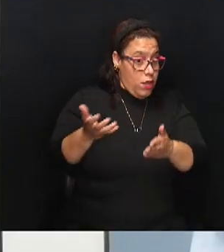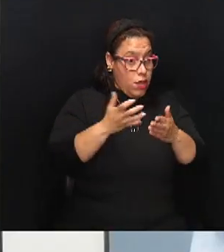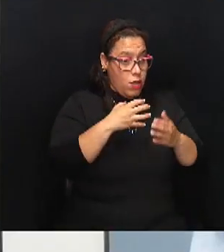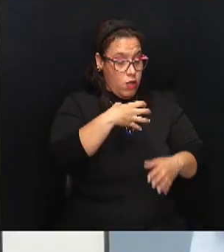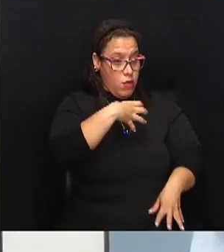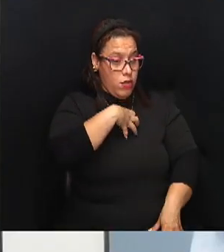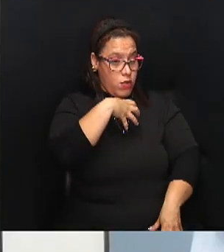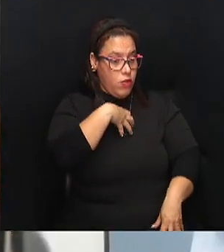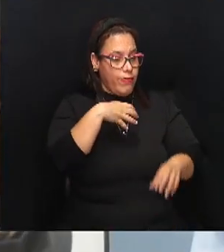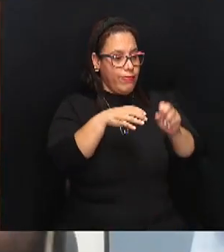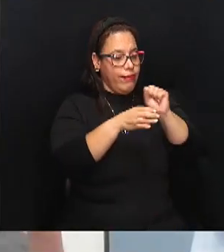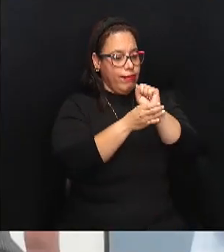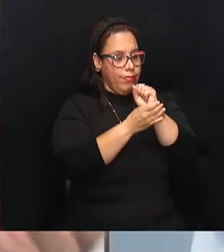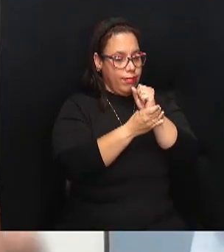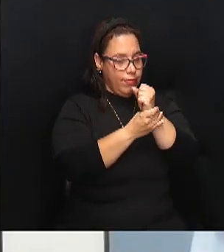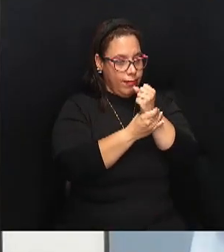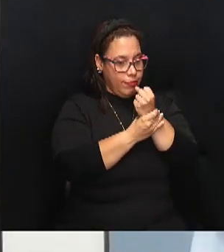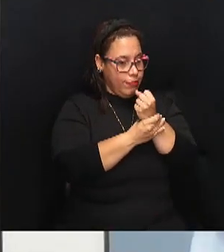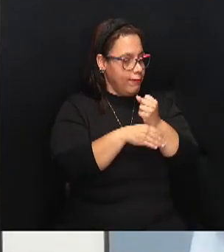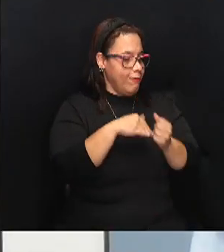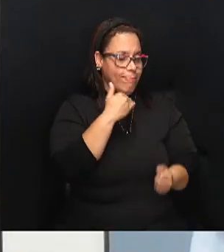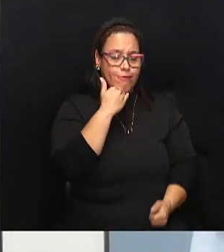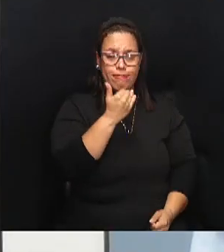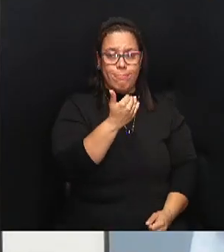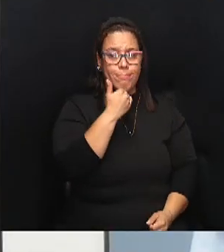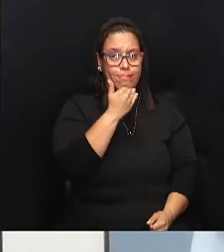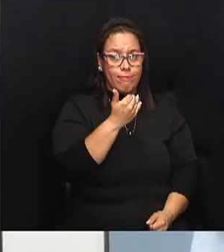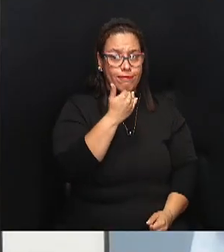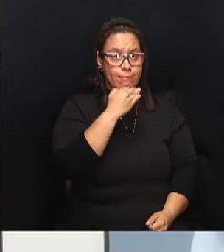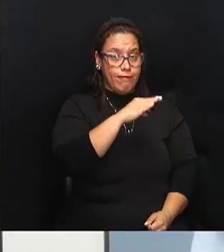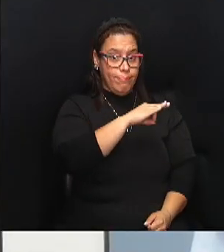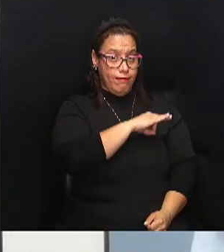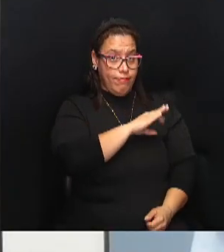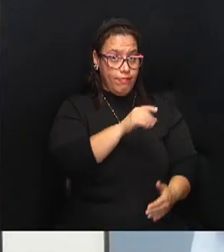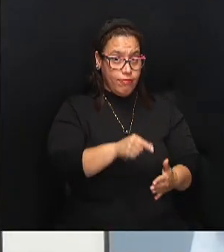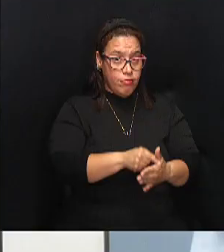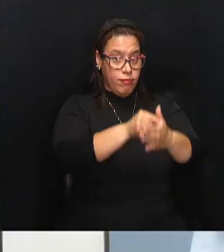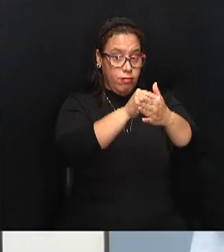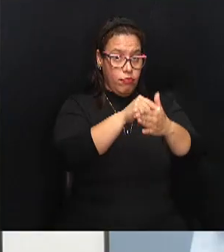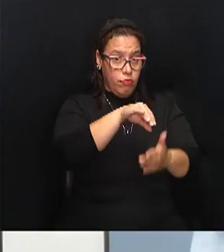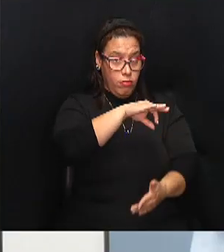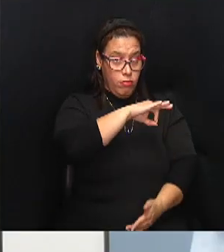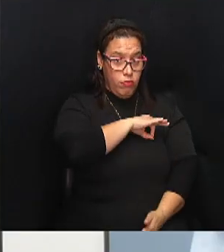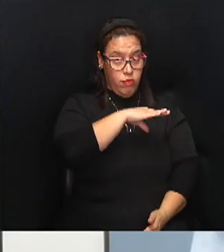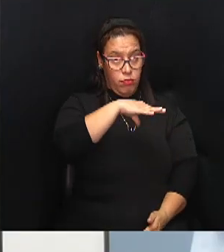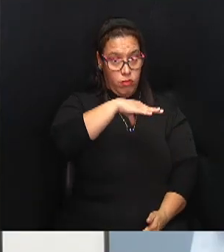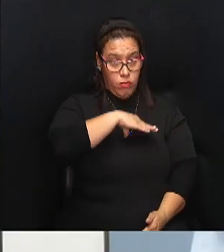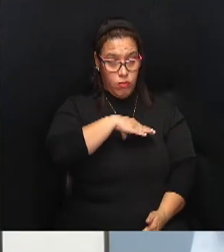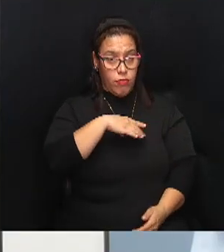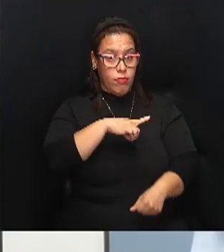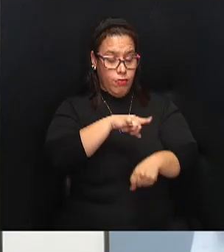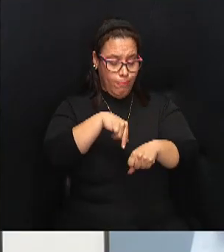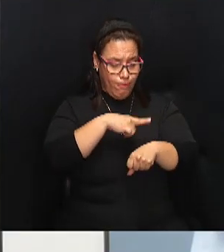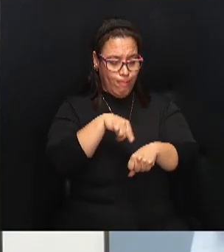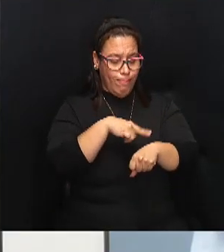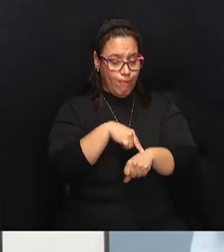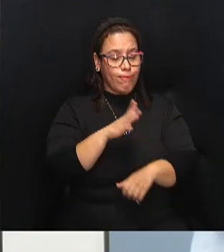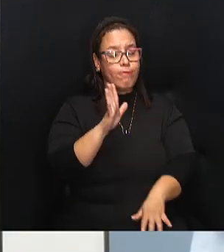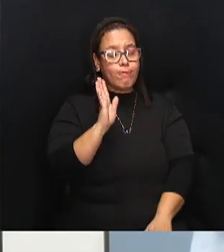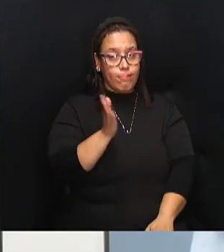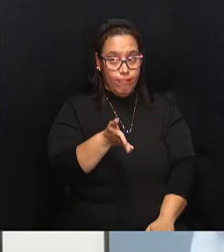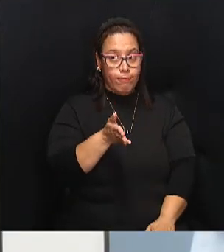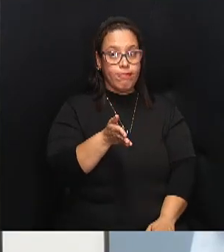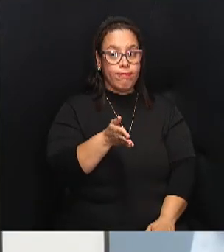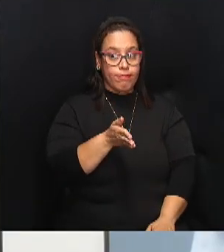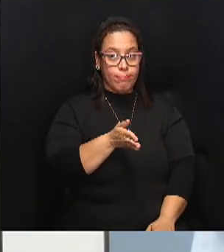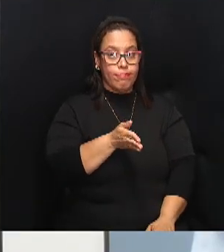sensação de insegurança. Não dá para deixar um policial fixo, um guarda municipal ali o tempo todo, como a gente já teve essas demandas